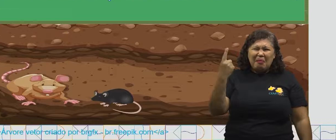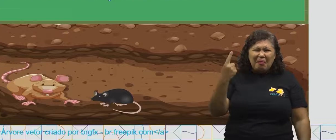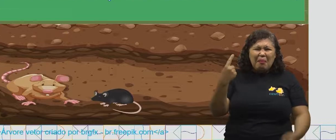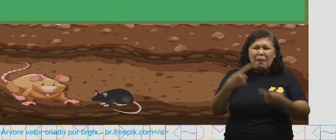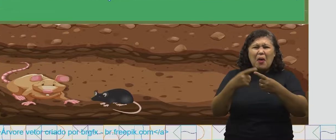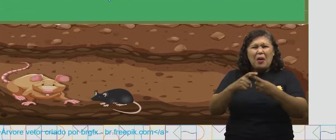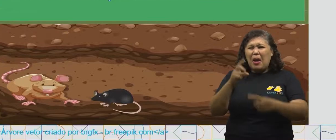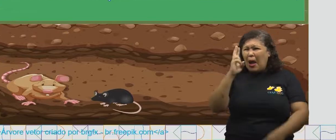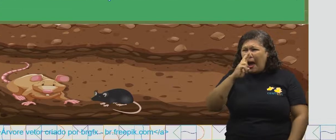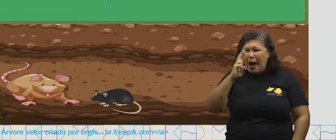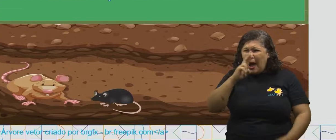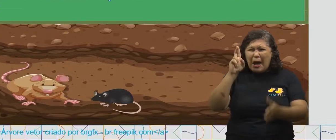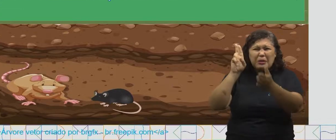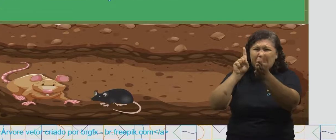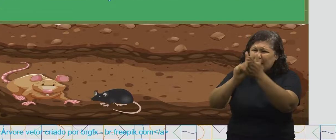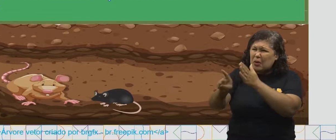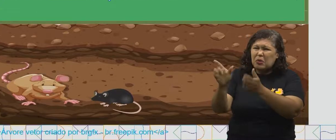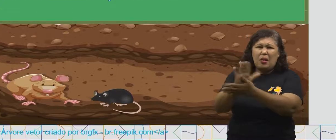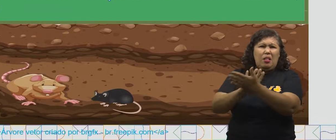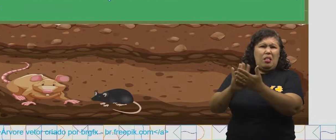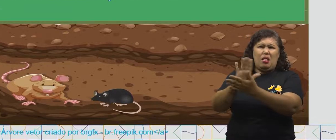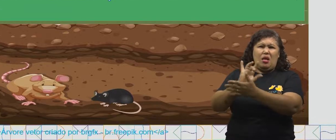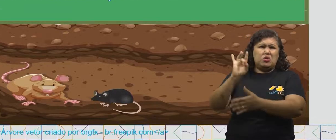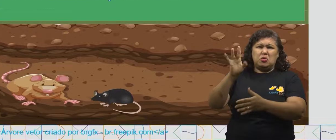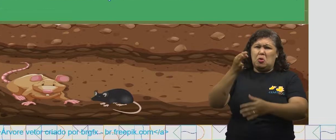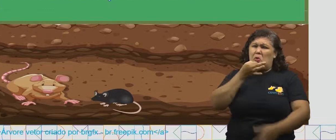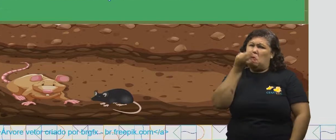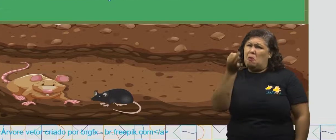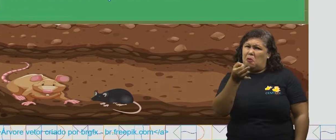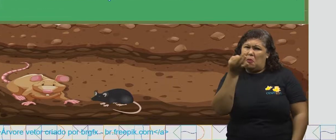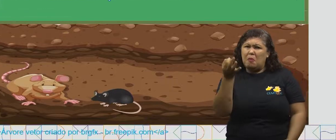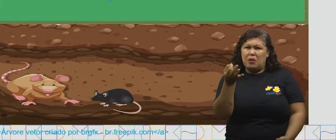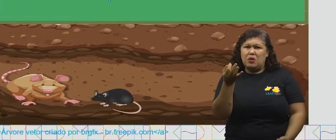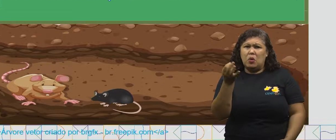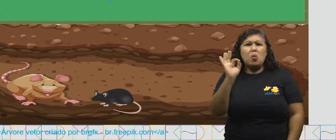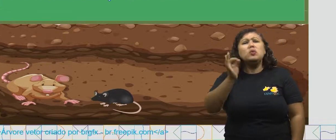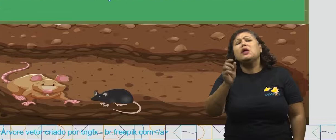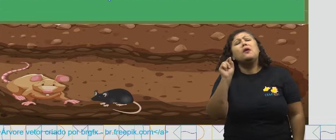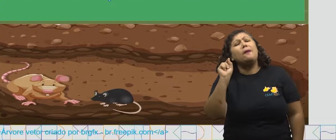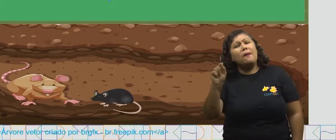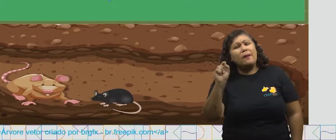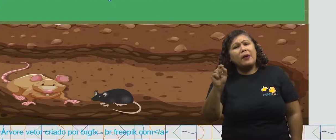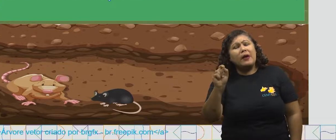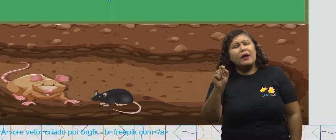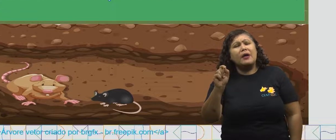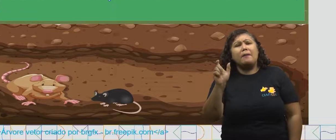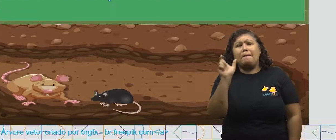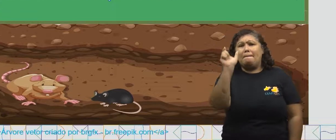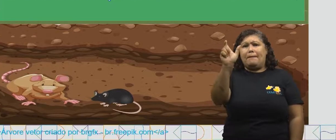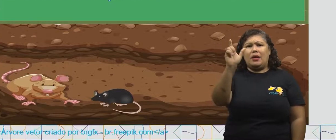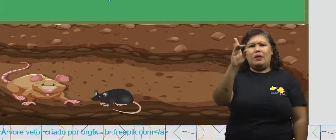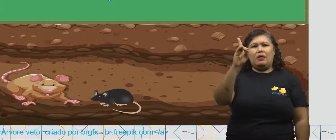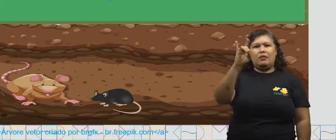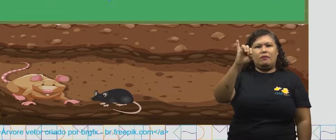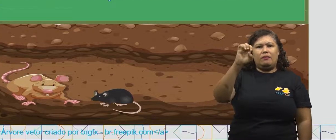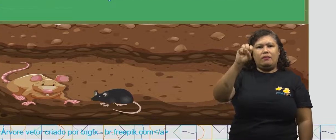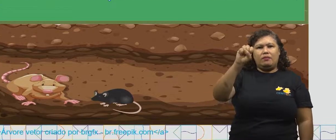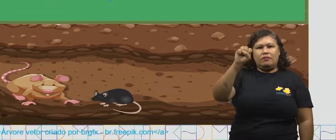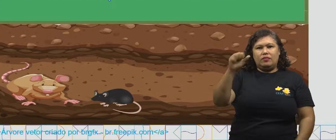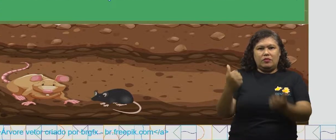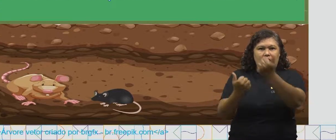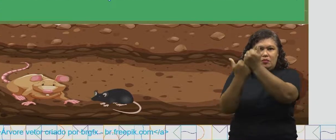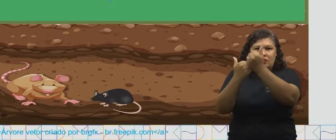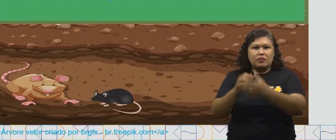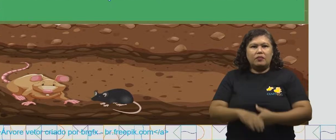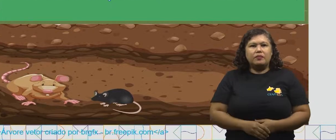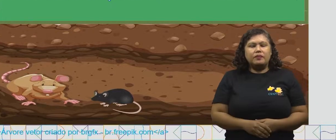fez uma pergunta, ele apenas comentou. O correto seria colocar a palavra disse, certo? Na segunda linha